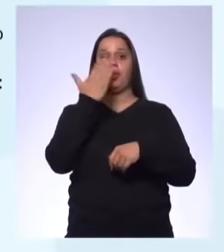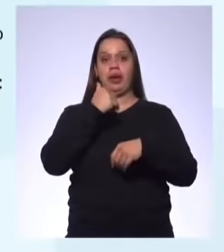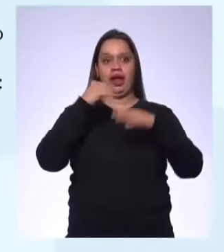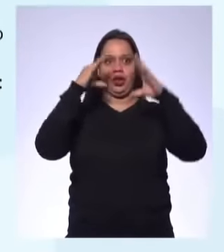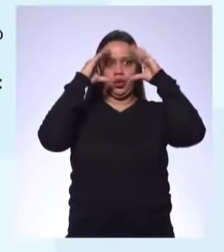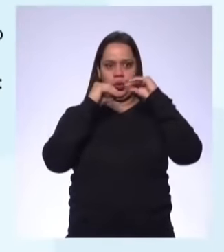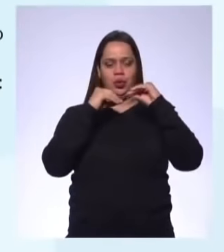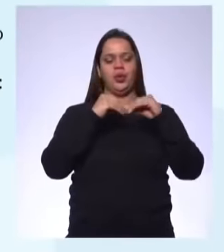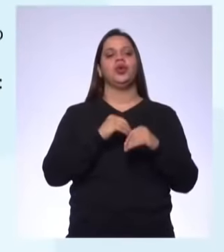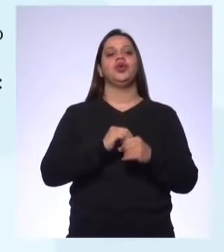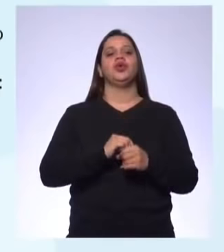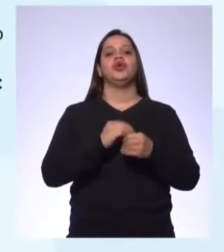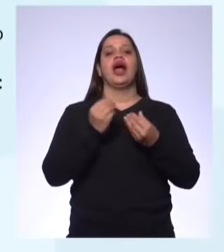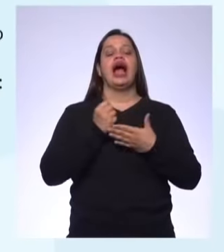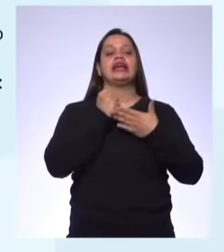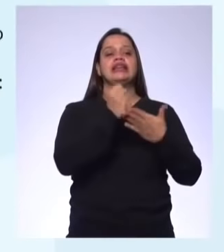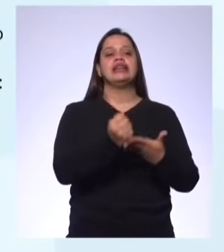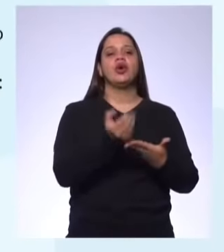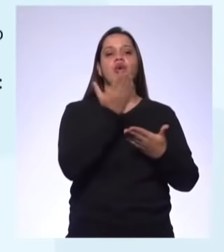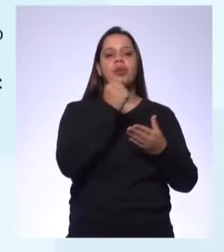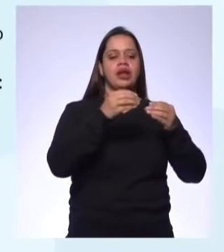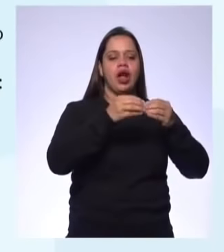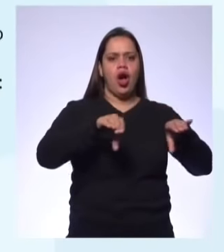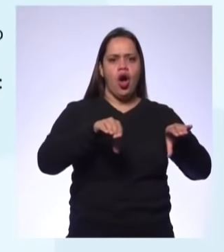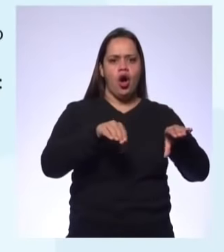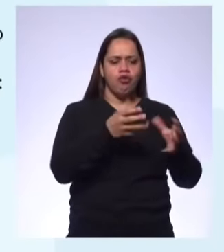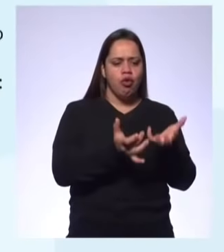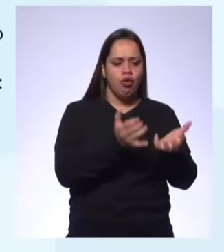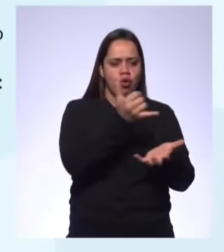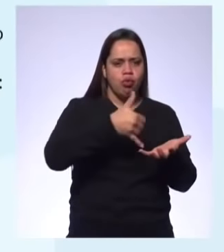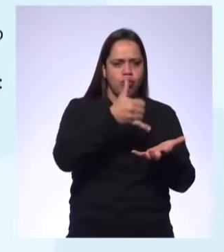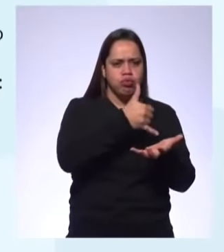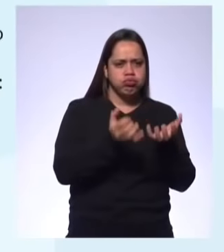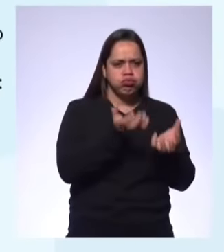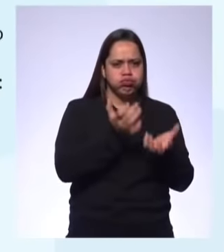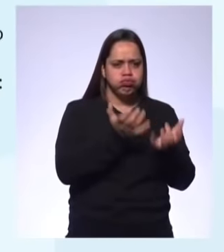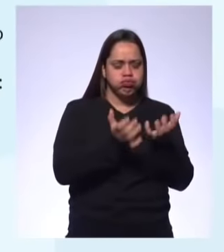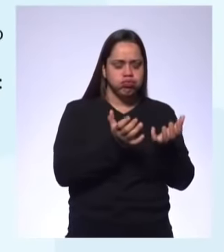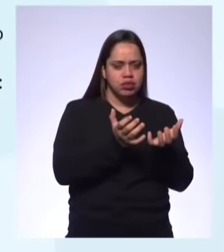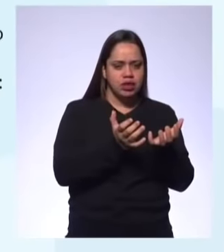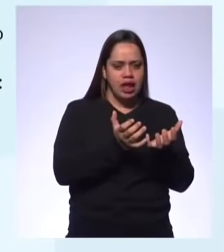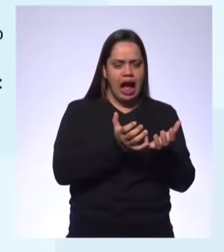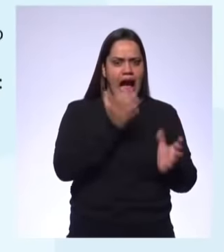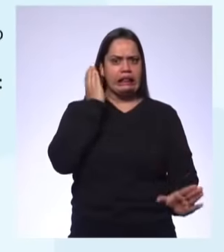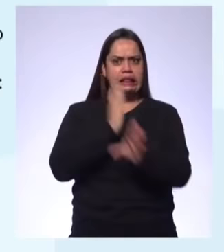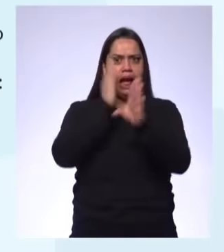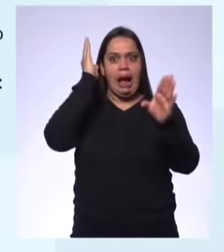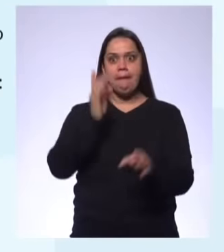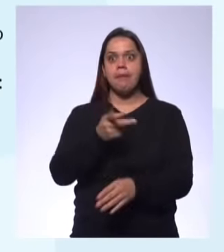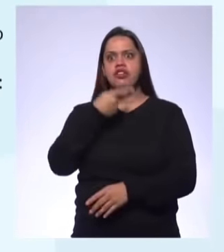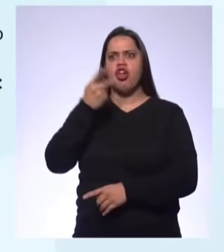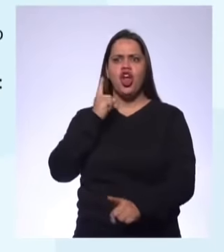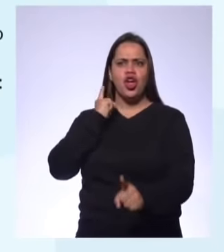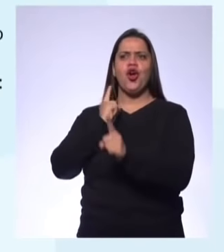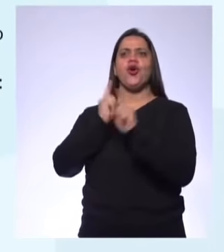foram servidos ovos cozidos. De repente, alguém exclamou: Encontrei! O